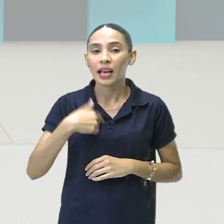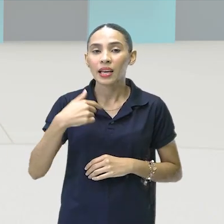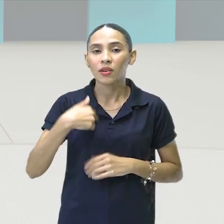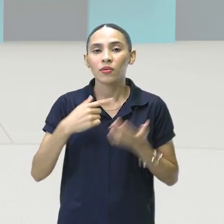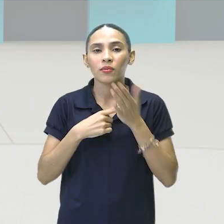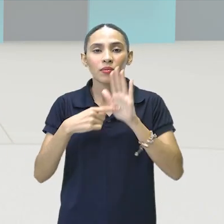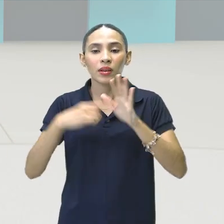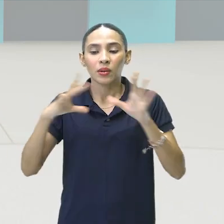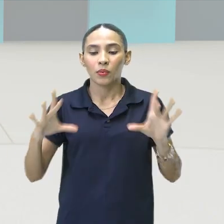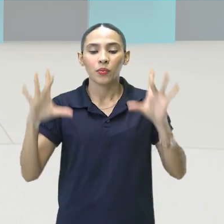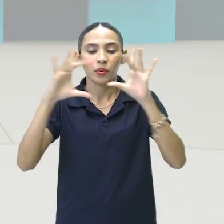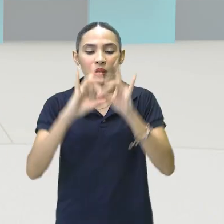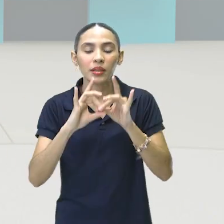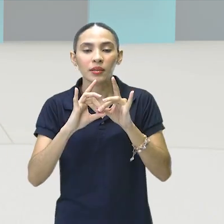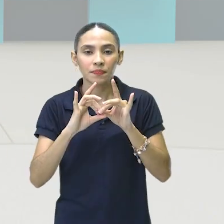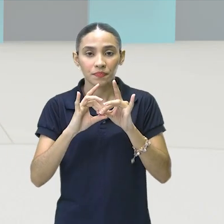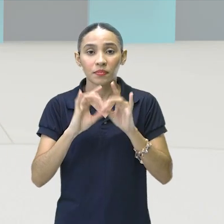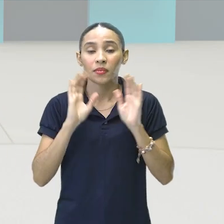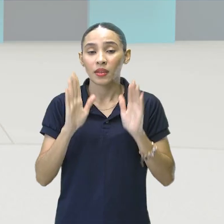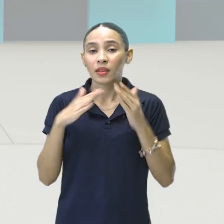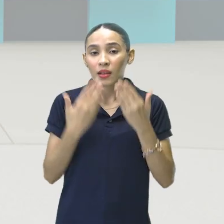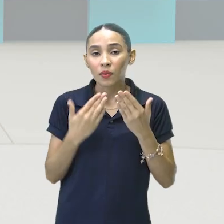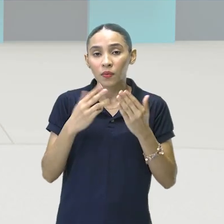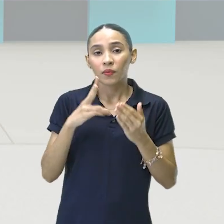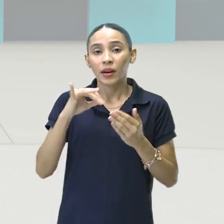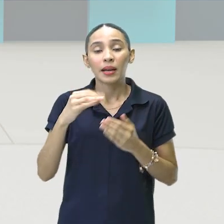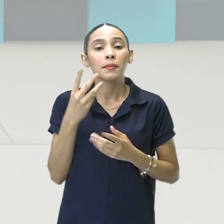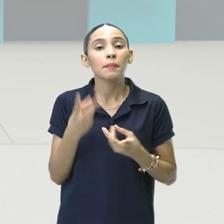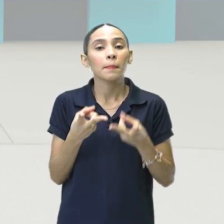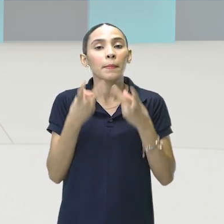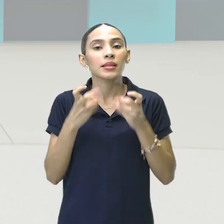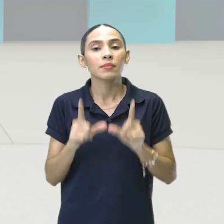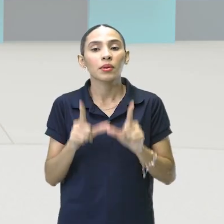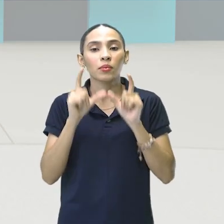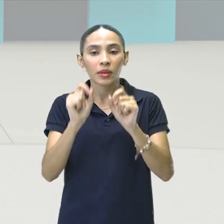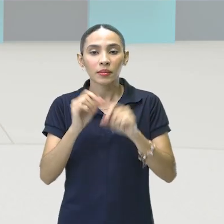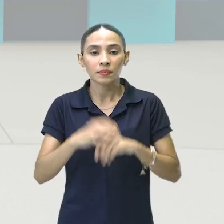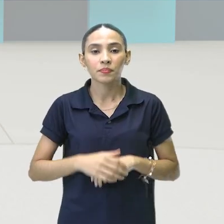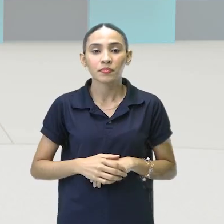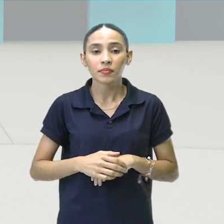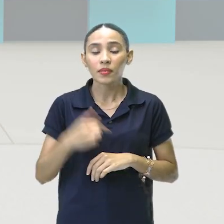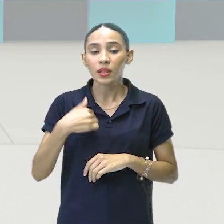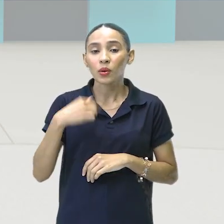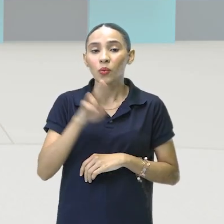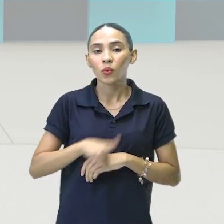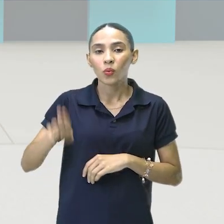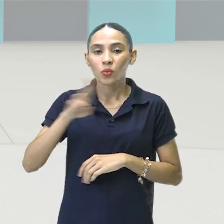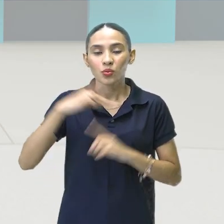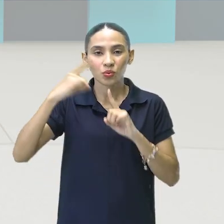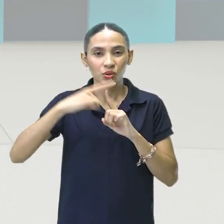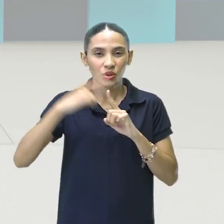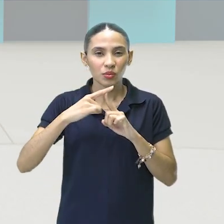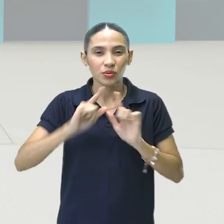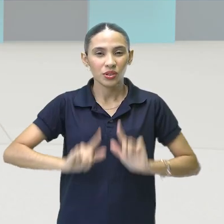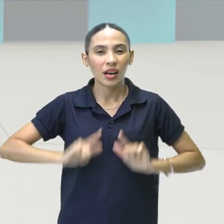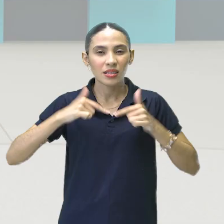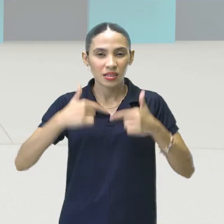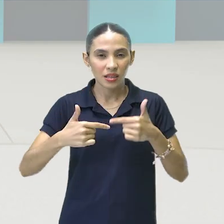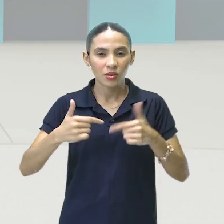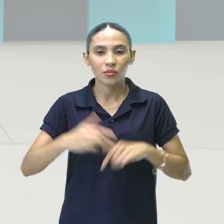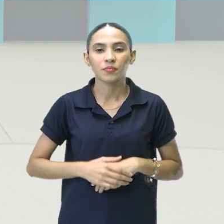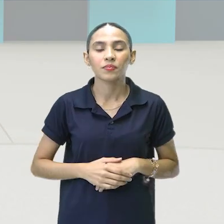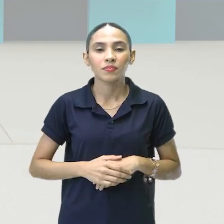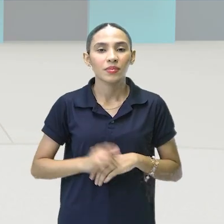vou unir. Dessa forma, nós vamos perceber que quando eu utilizo essas formas de